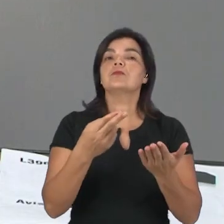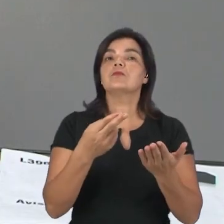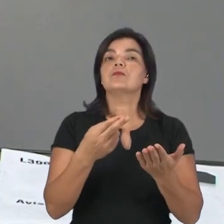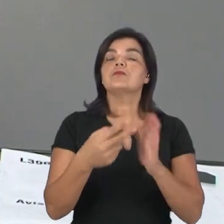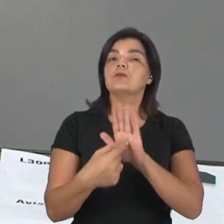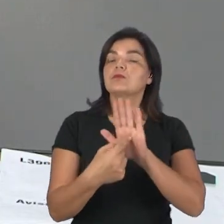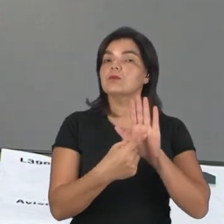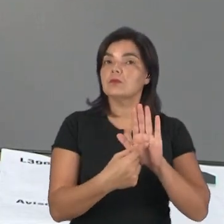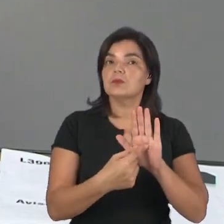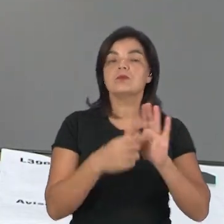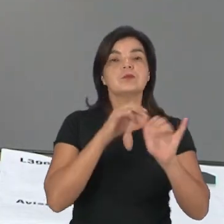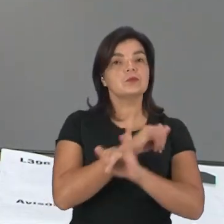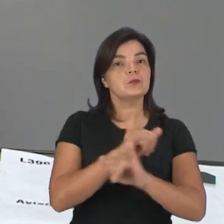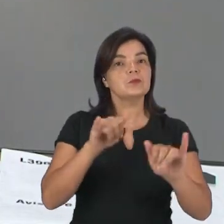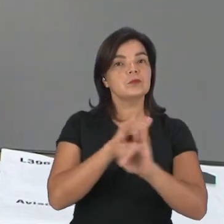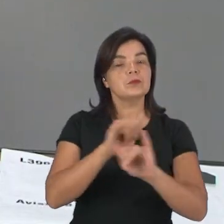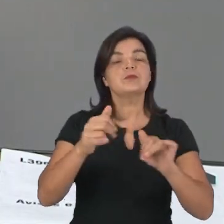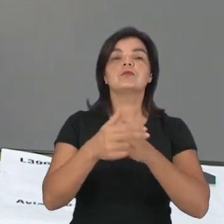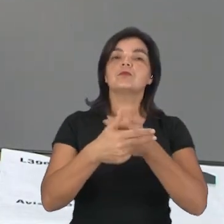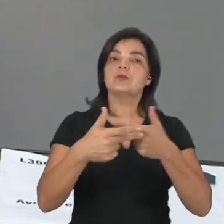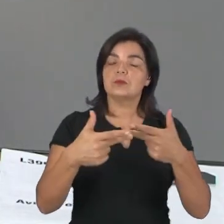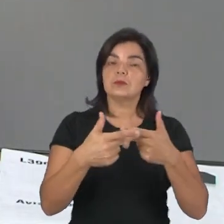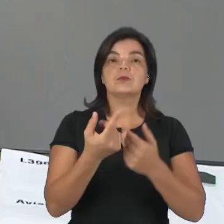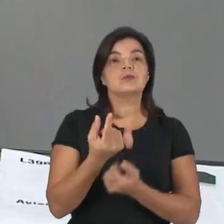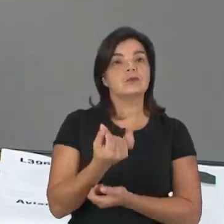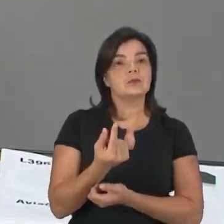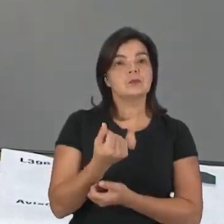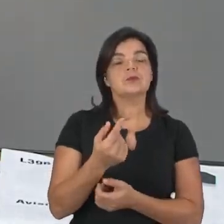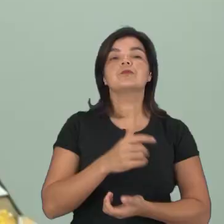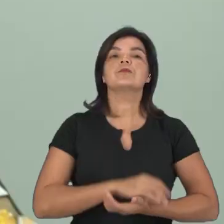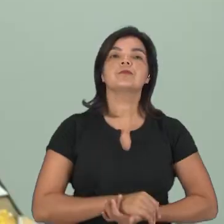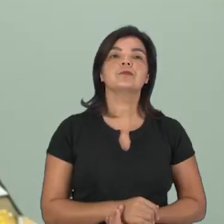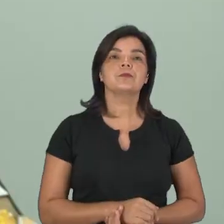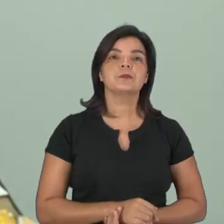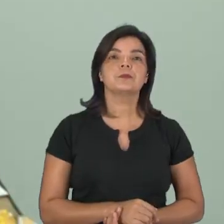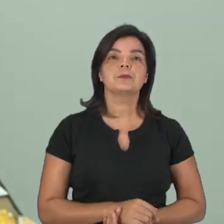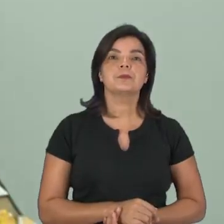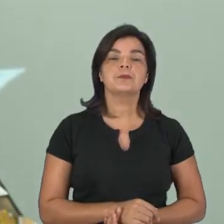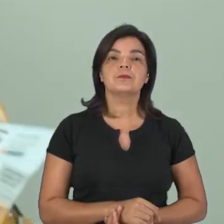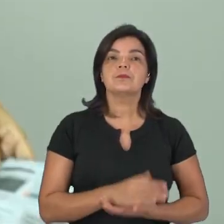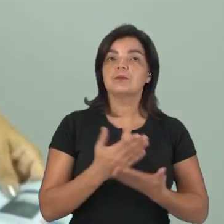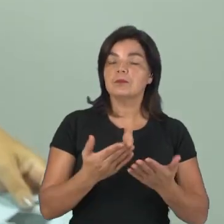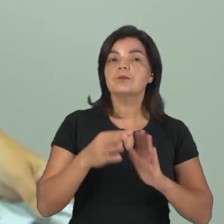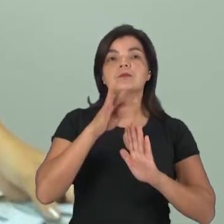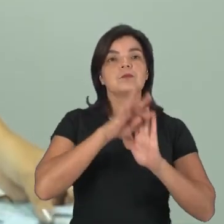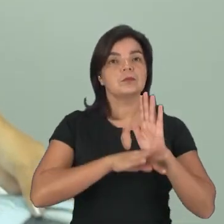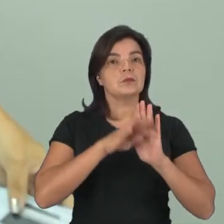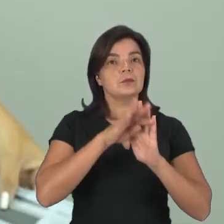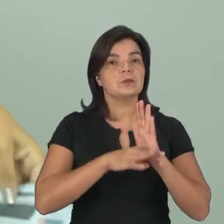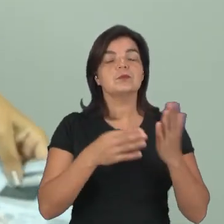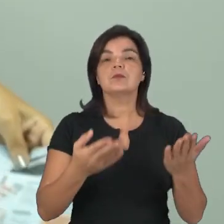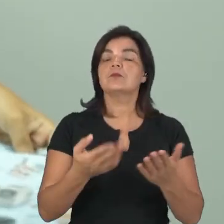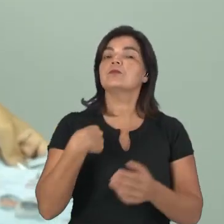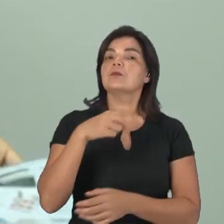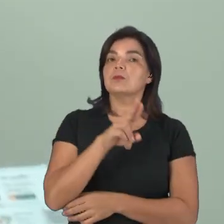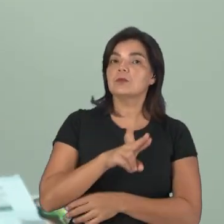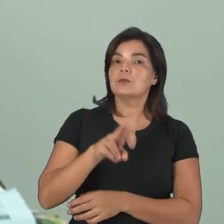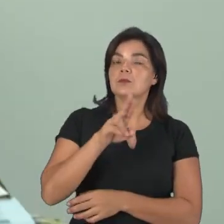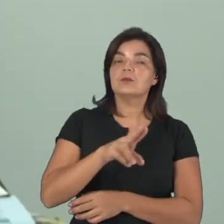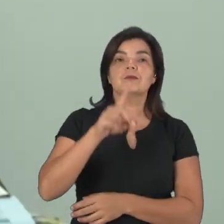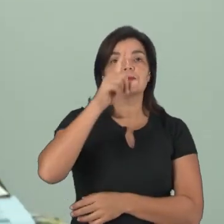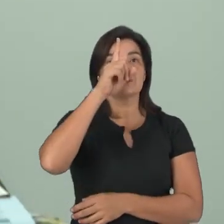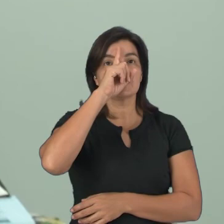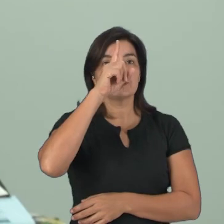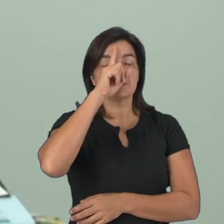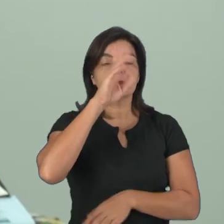também vão divulgar que o seu produto e os valores bom então são textos que nós utilizamos